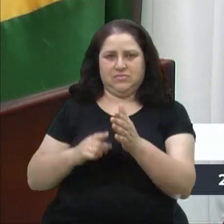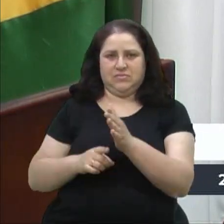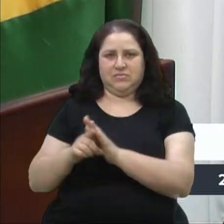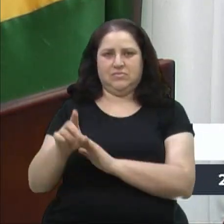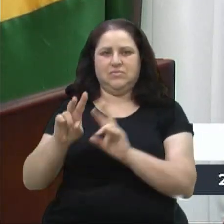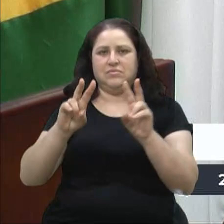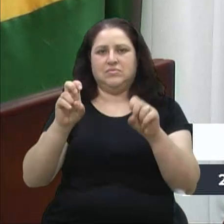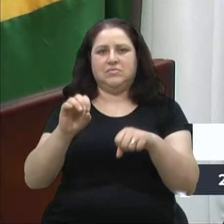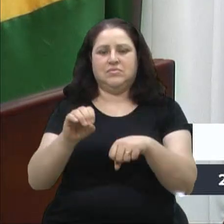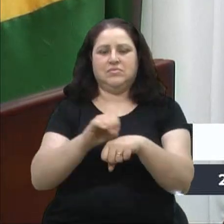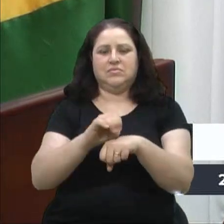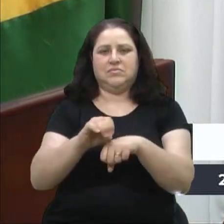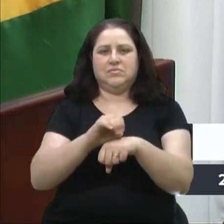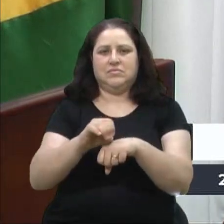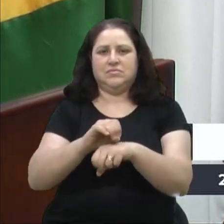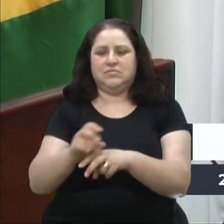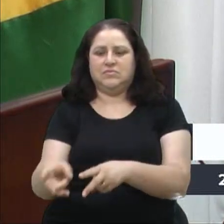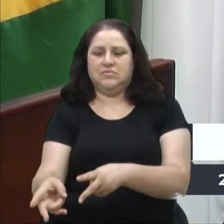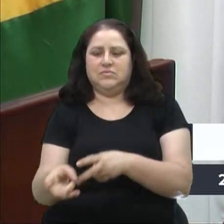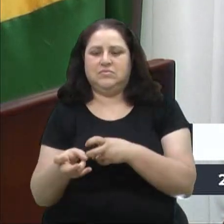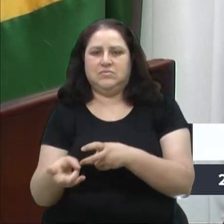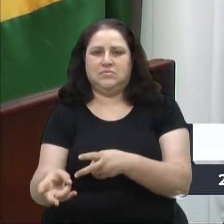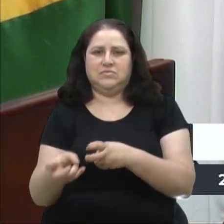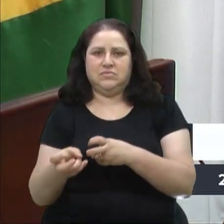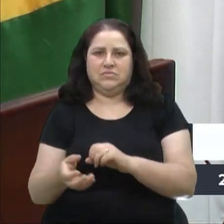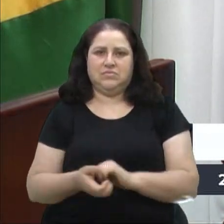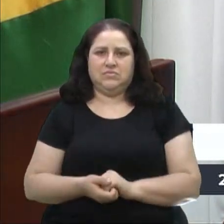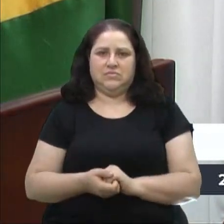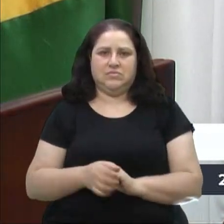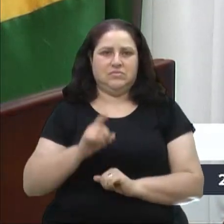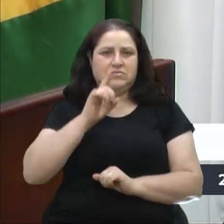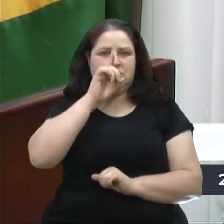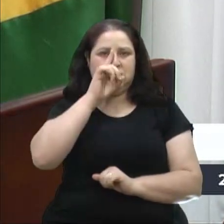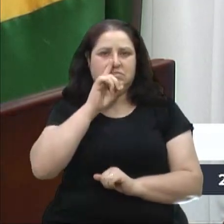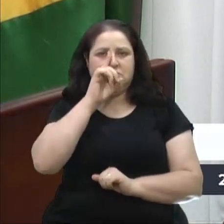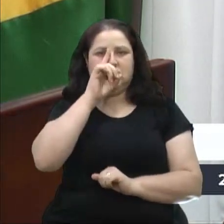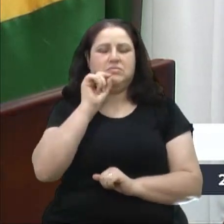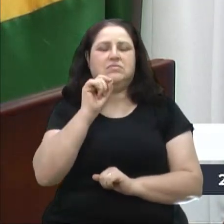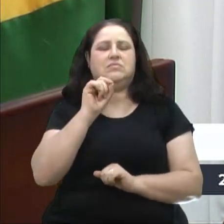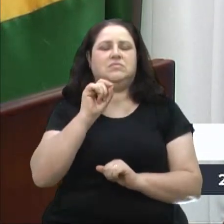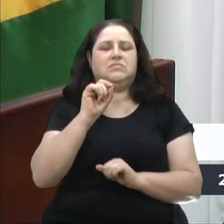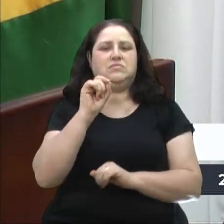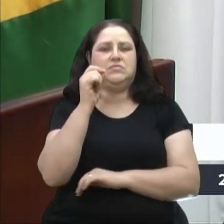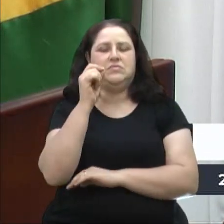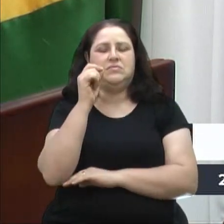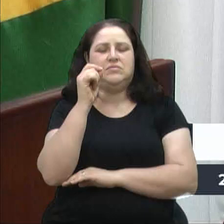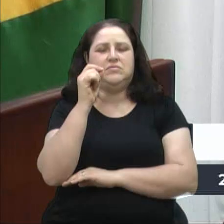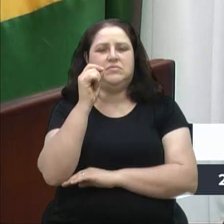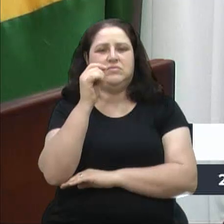O risco para as plantas, para os animais, para a população, a utilização do mercúrio.